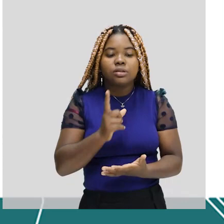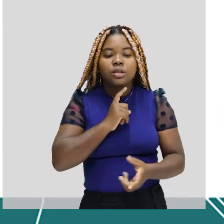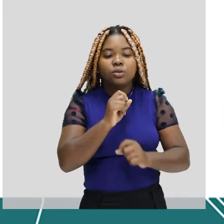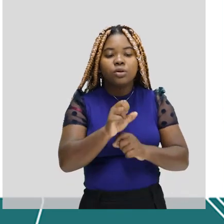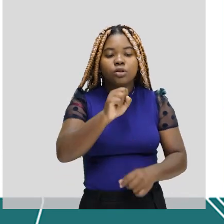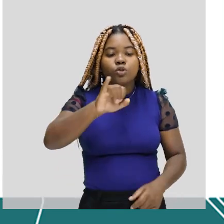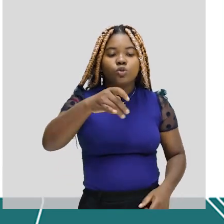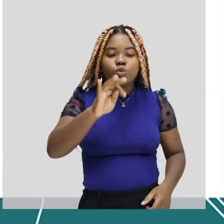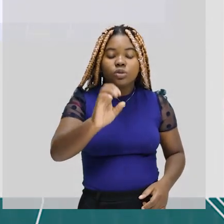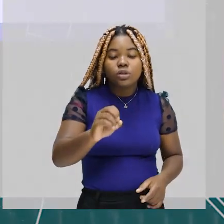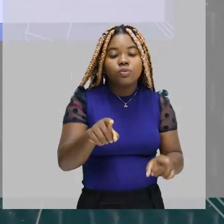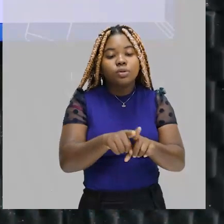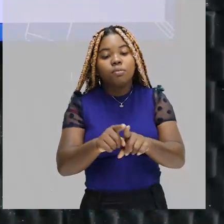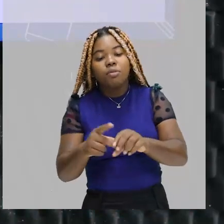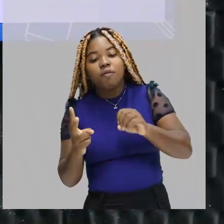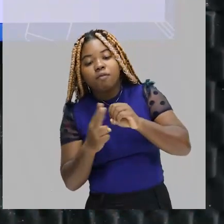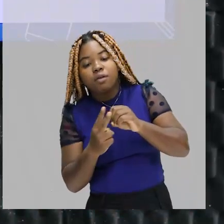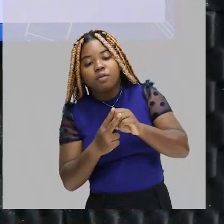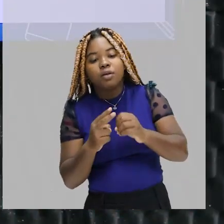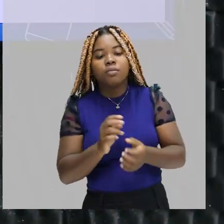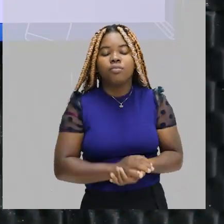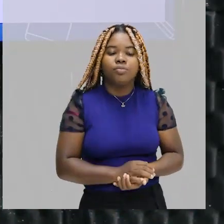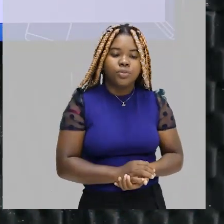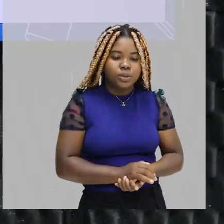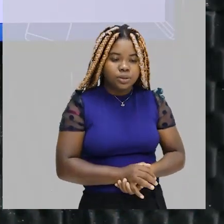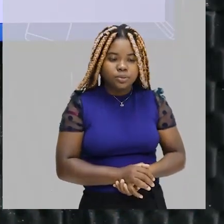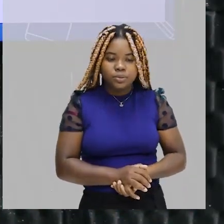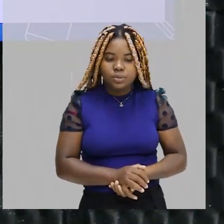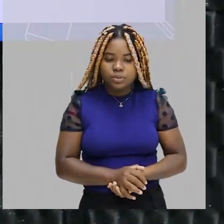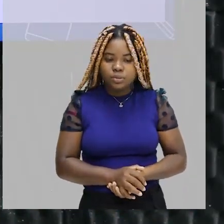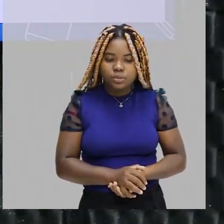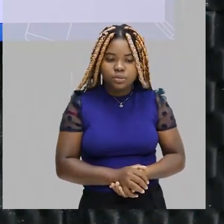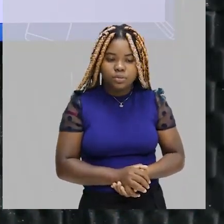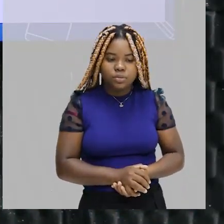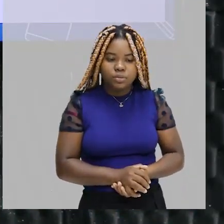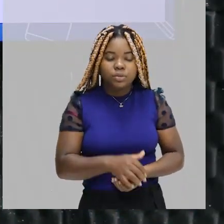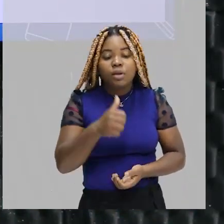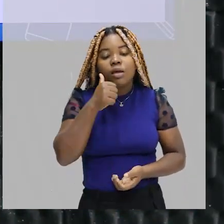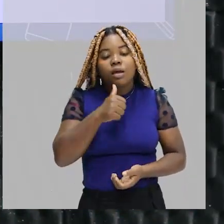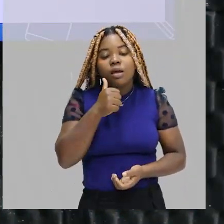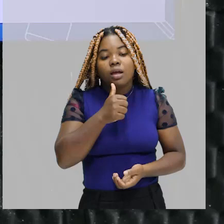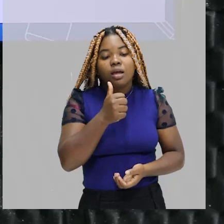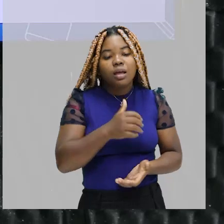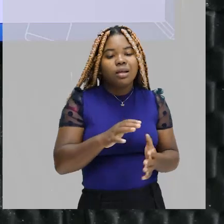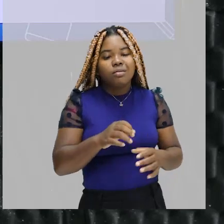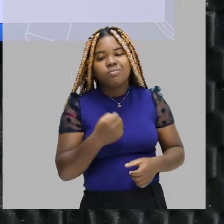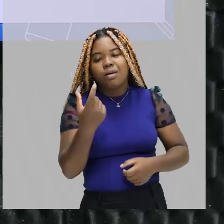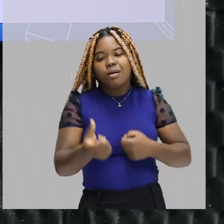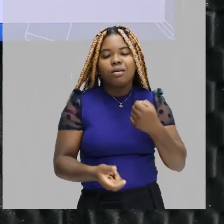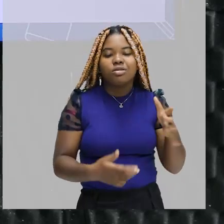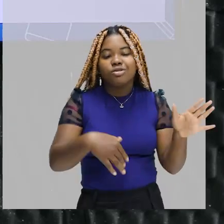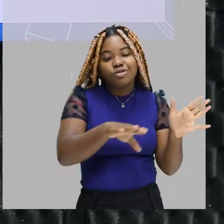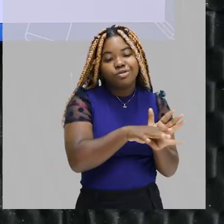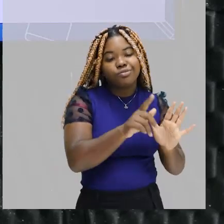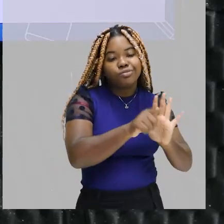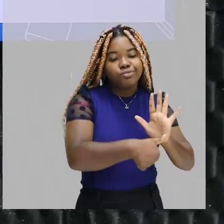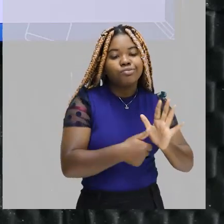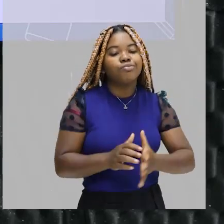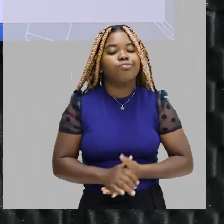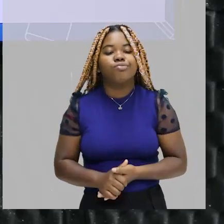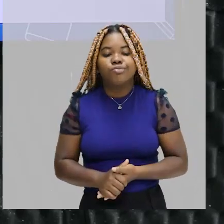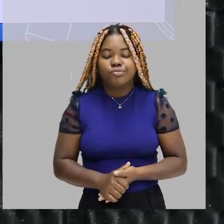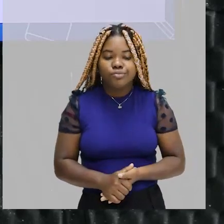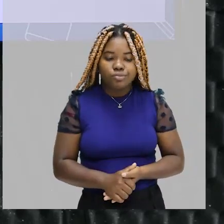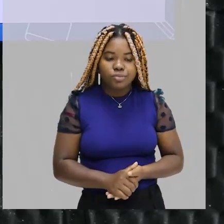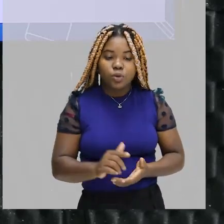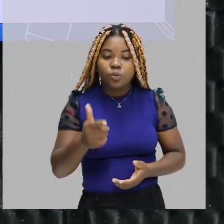sujeito e o verbo. She rarely arrives late. Ela raramente chega atrasada. They never wake